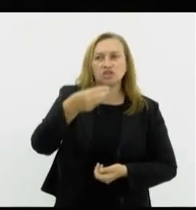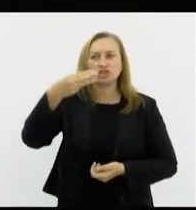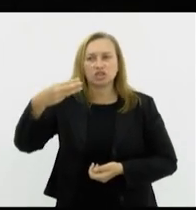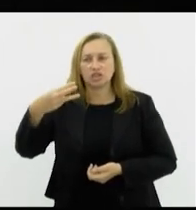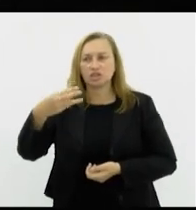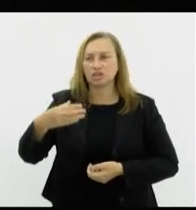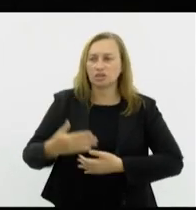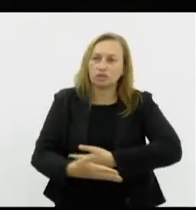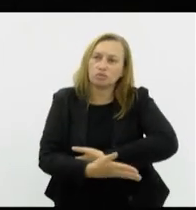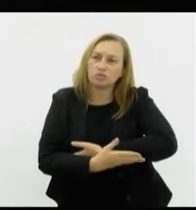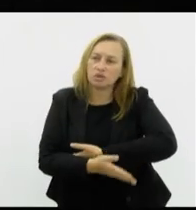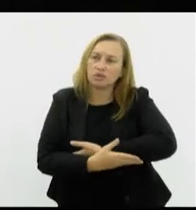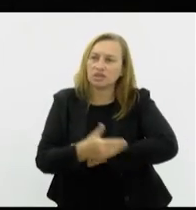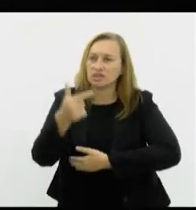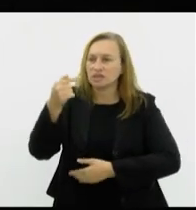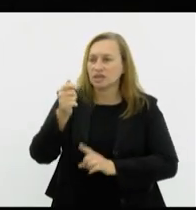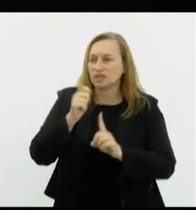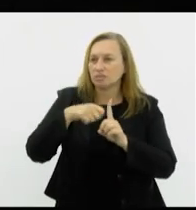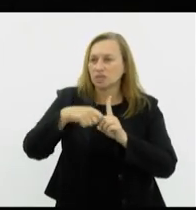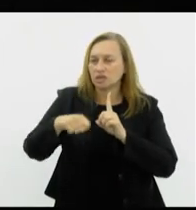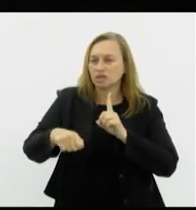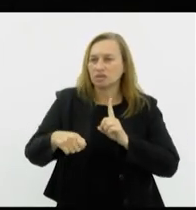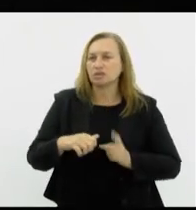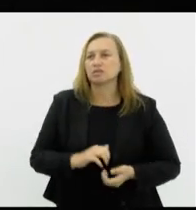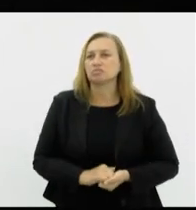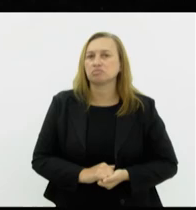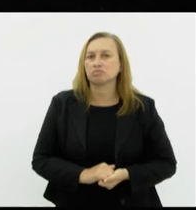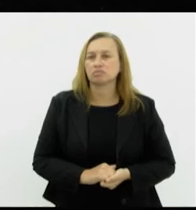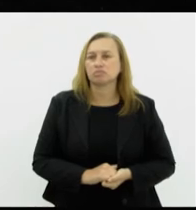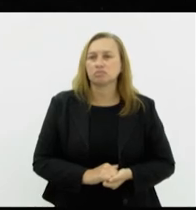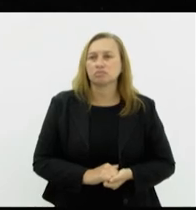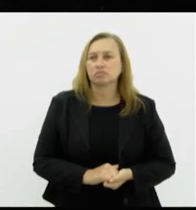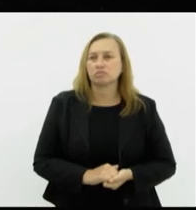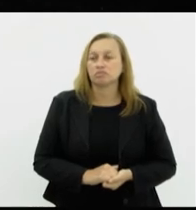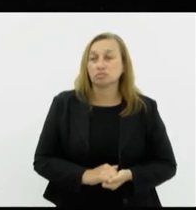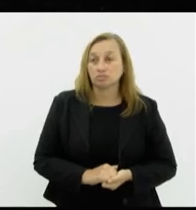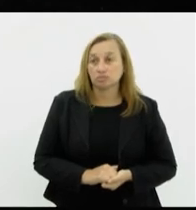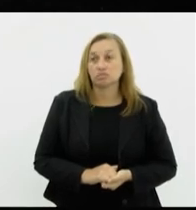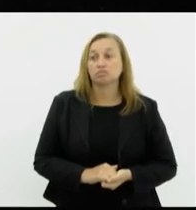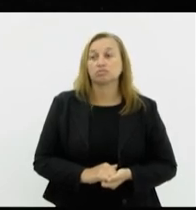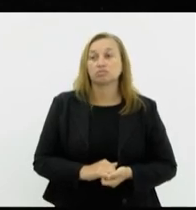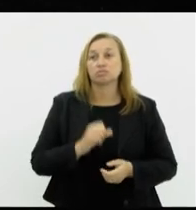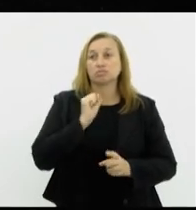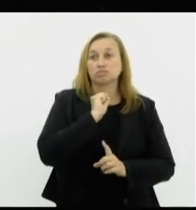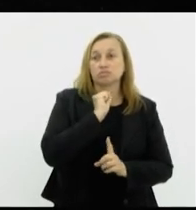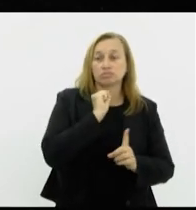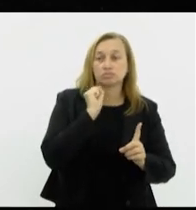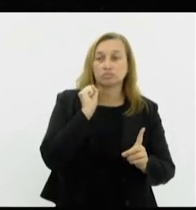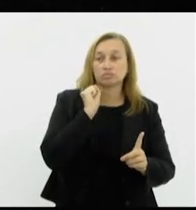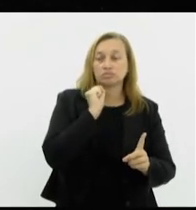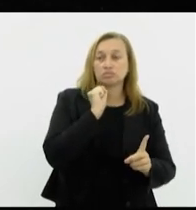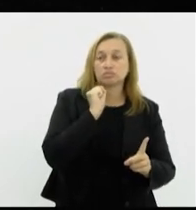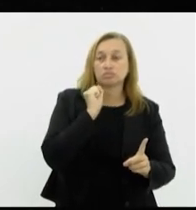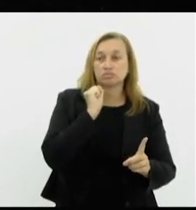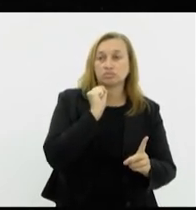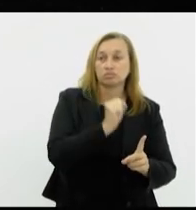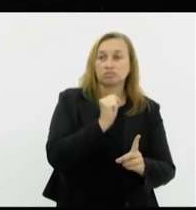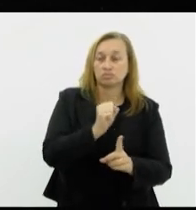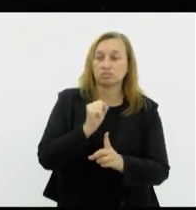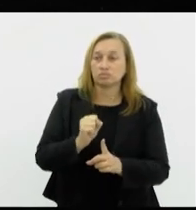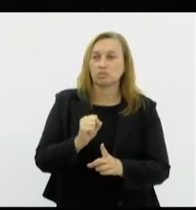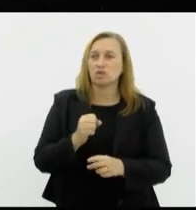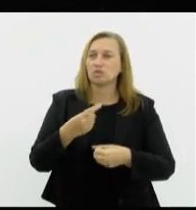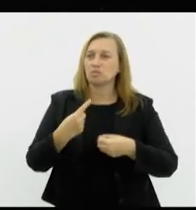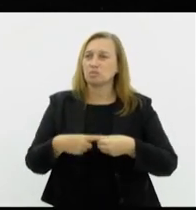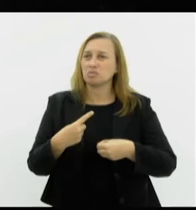bebê de 7 meses. Que foram assassinados, brutalmente assassinados, no bairro do